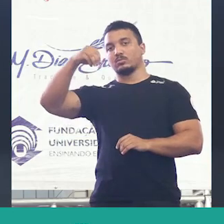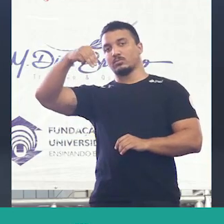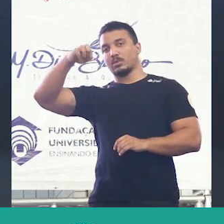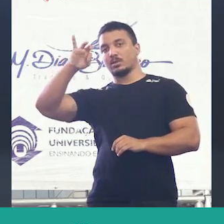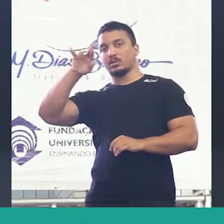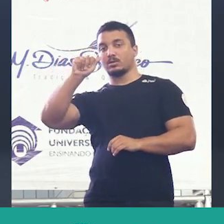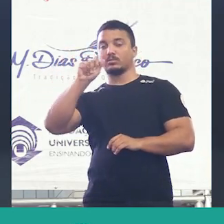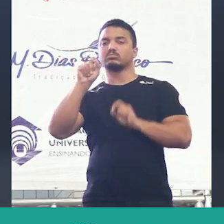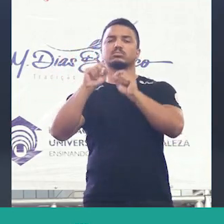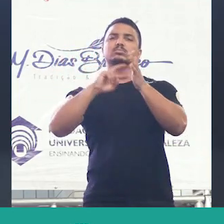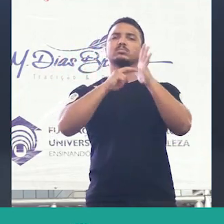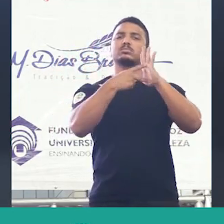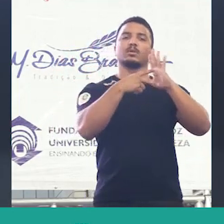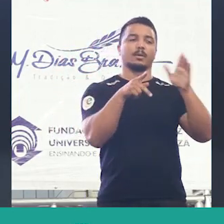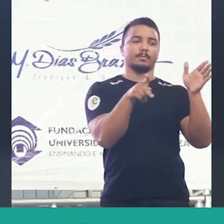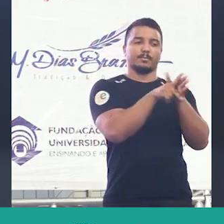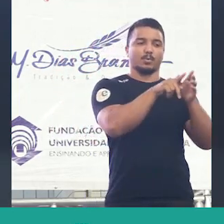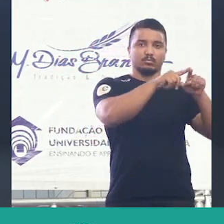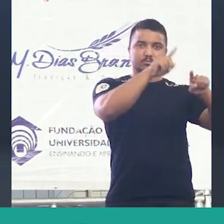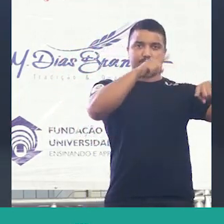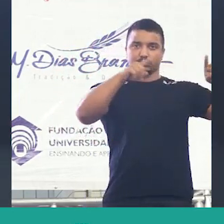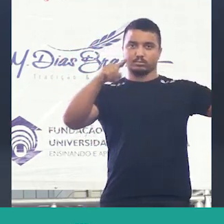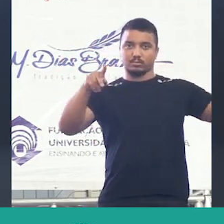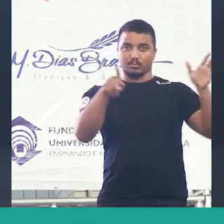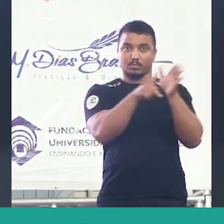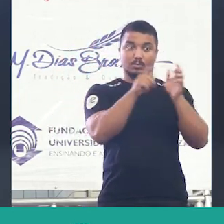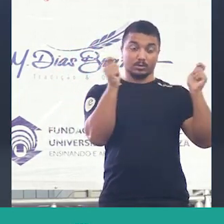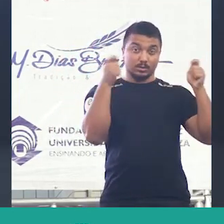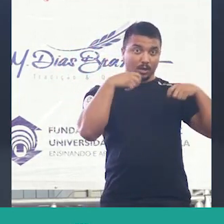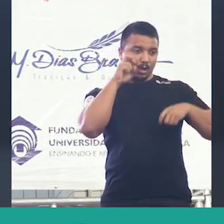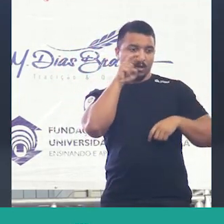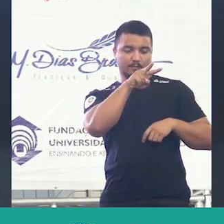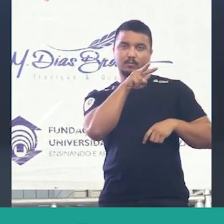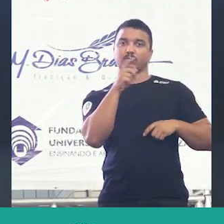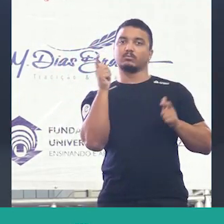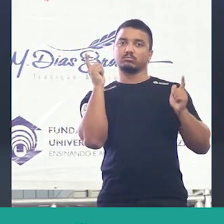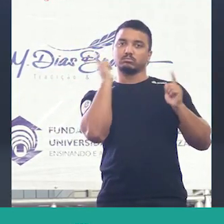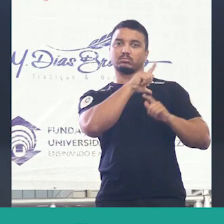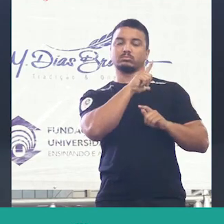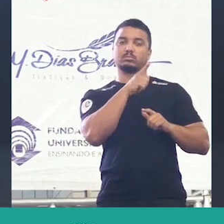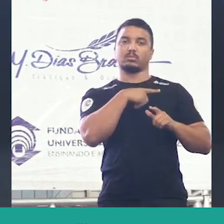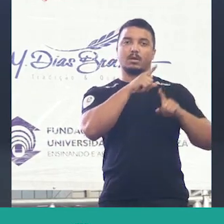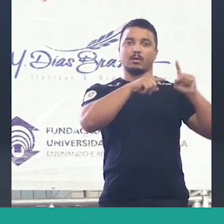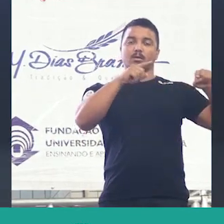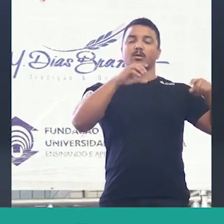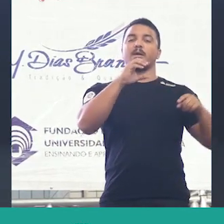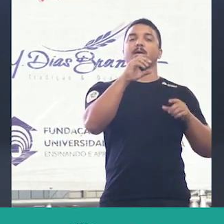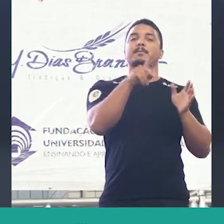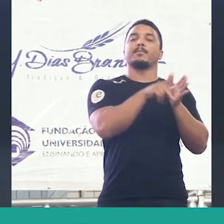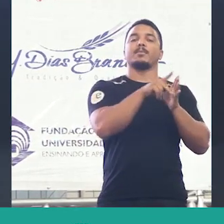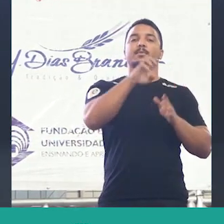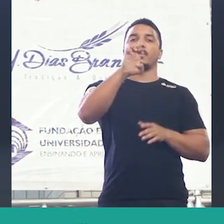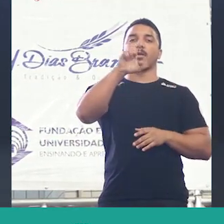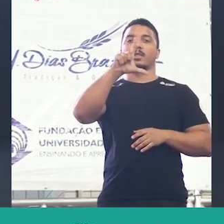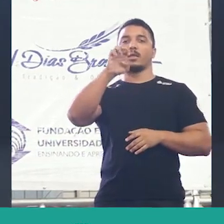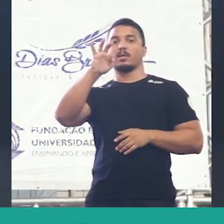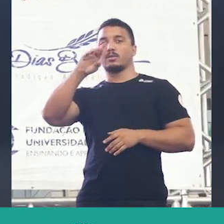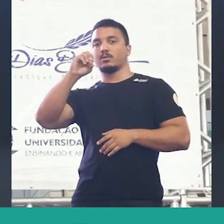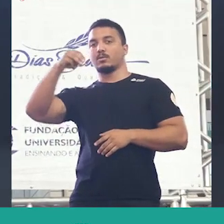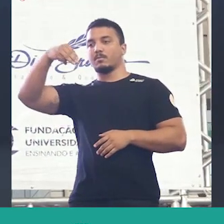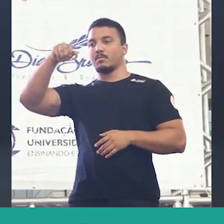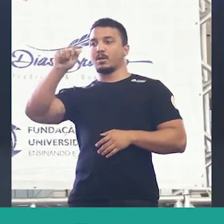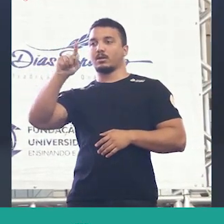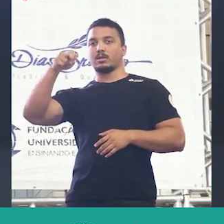que estuda a onda eletromagnética visível. Onda eletromagnética se comporta como